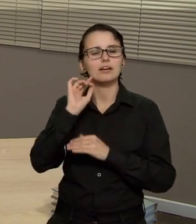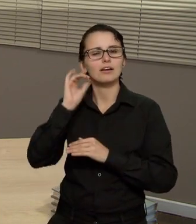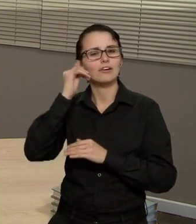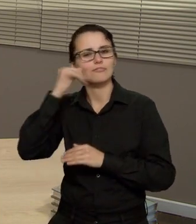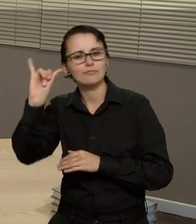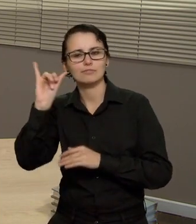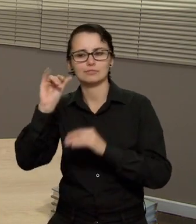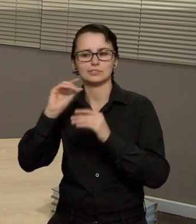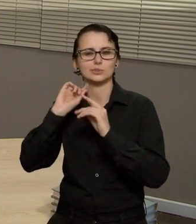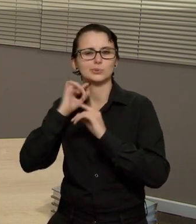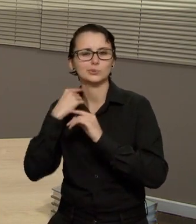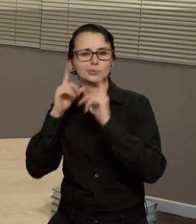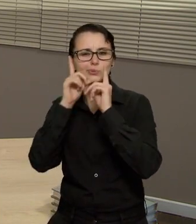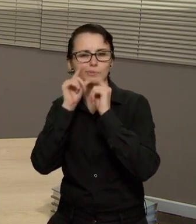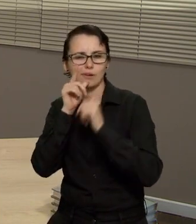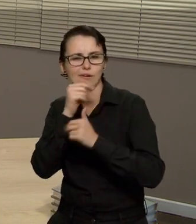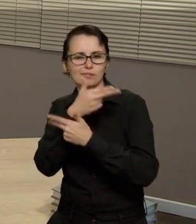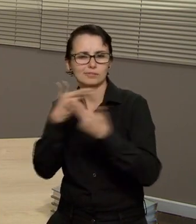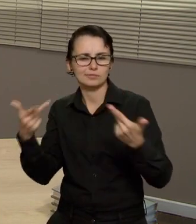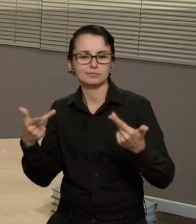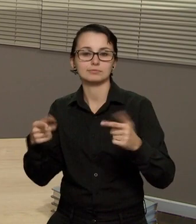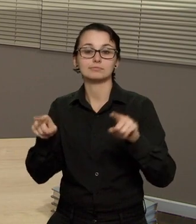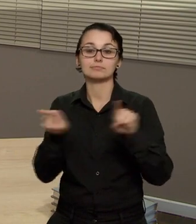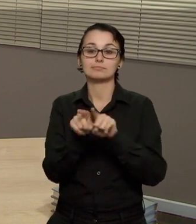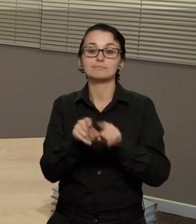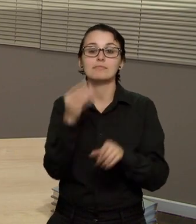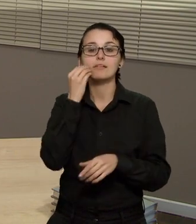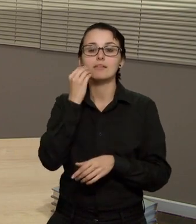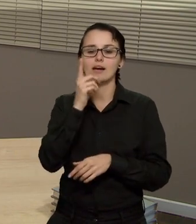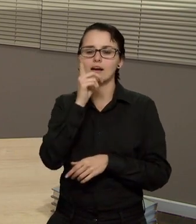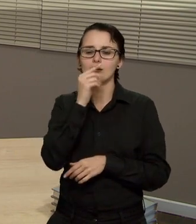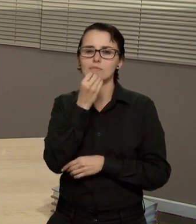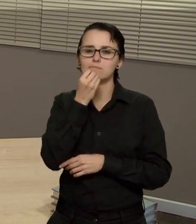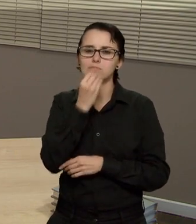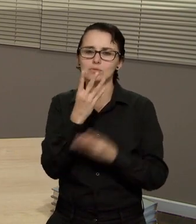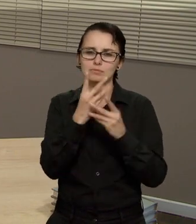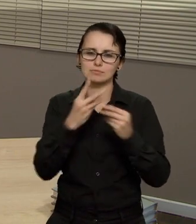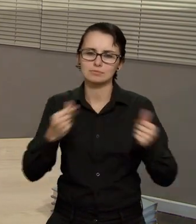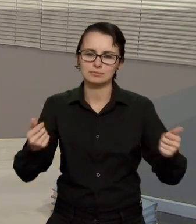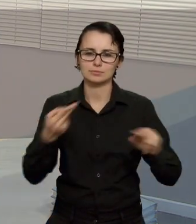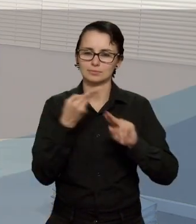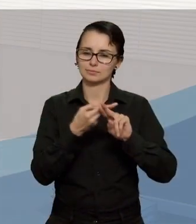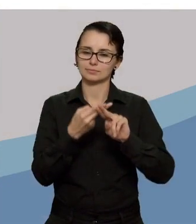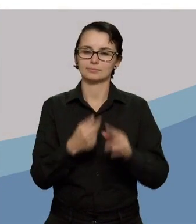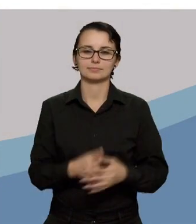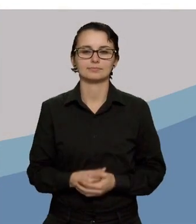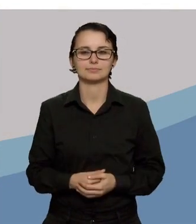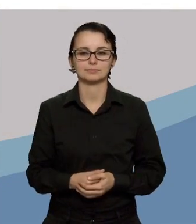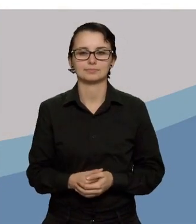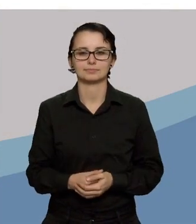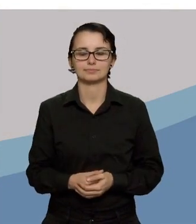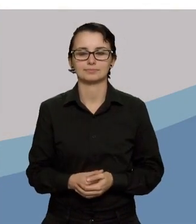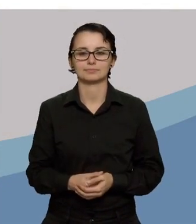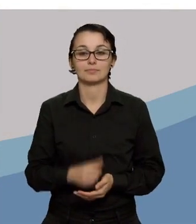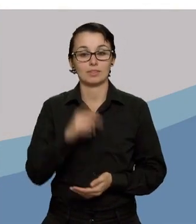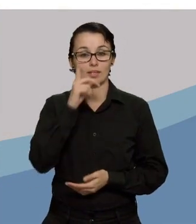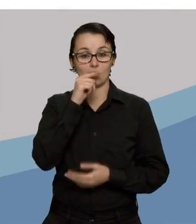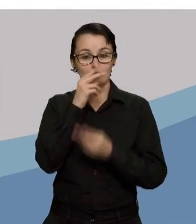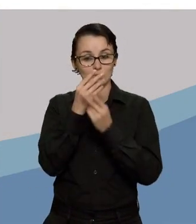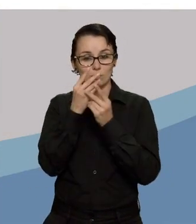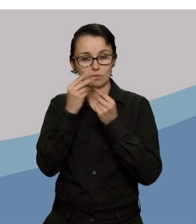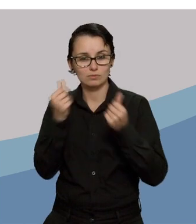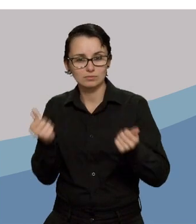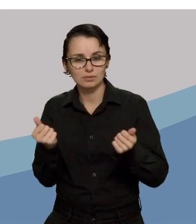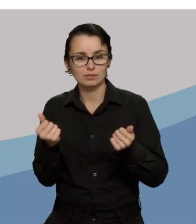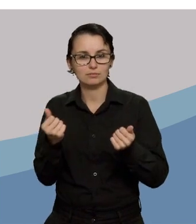água e também para garantir água de boa qualidade para os demais diversos usos. A qualidade da água pode